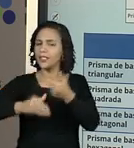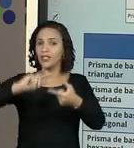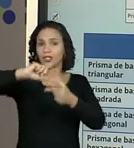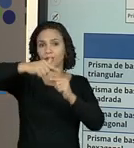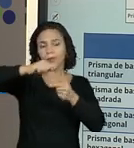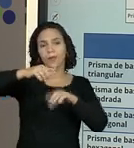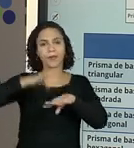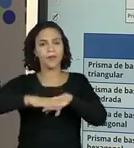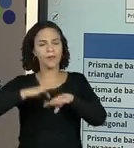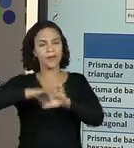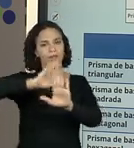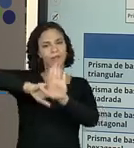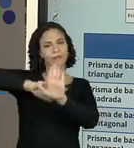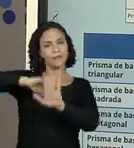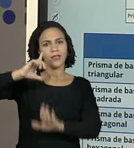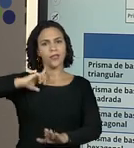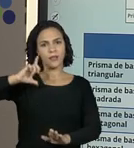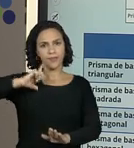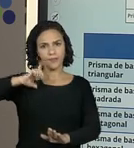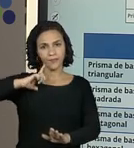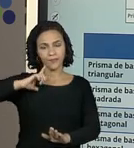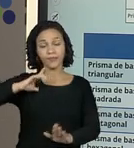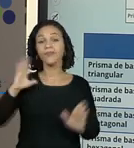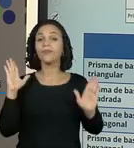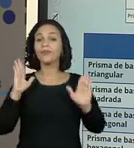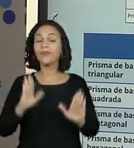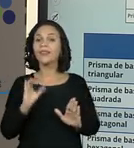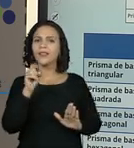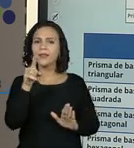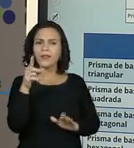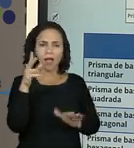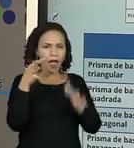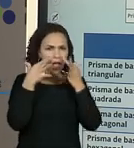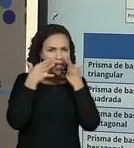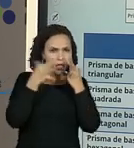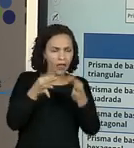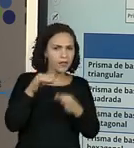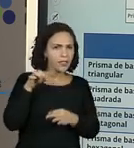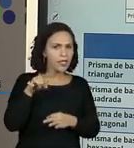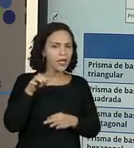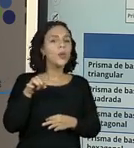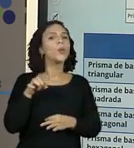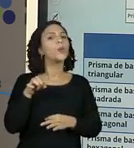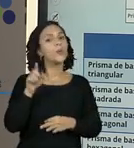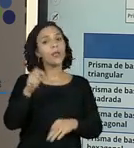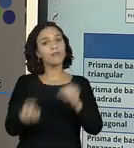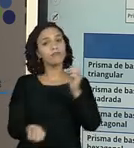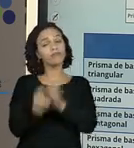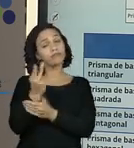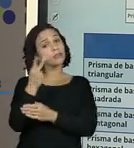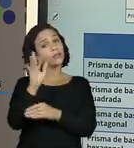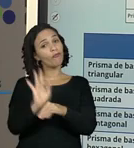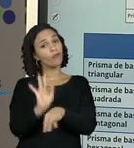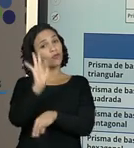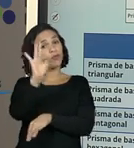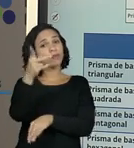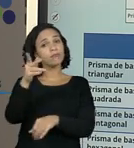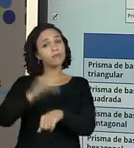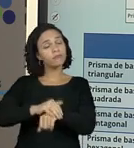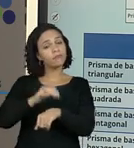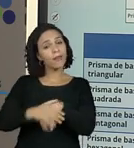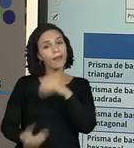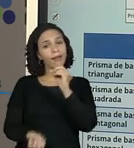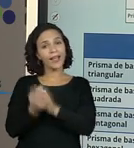matemática por trás. Tá? E se você tiver um olho atento para isso, você pode desenvolver seu próprio jogo no futuro, se você quiser. Tá